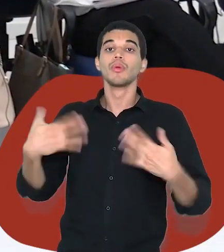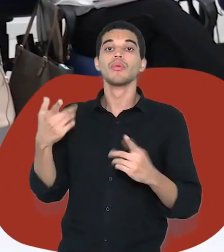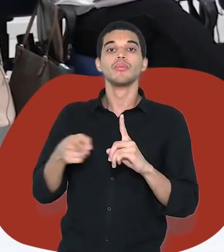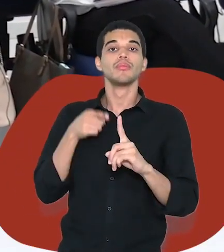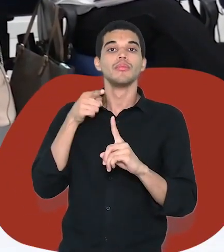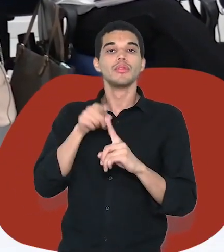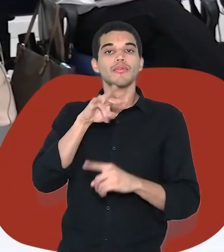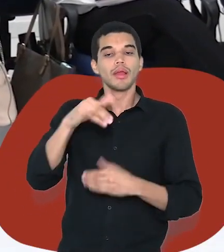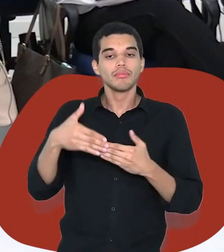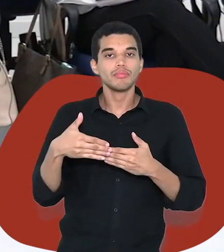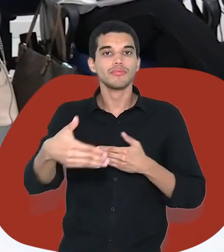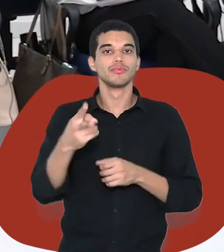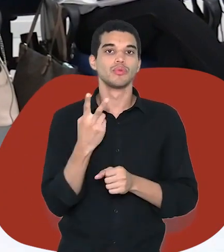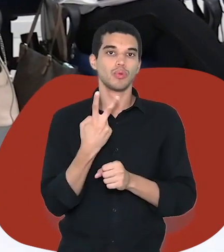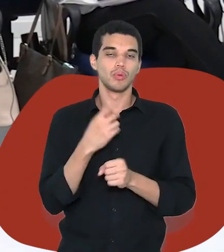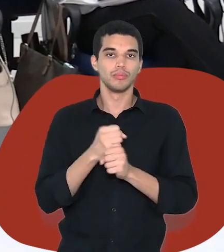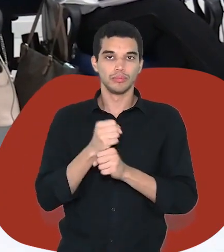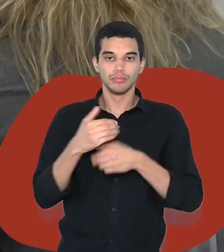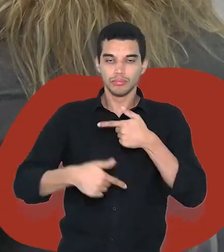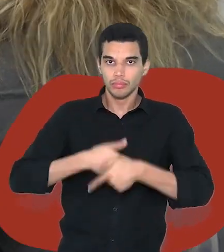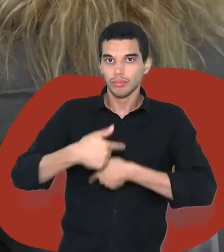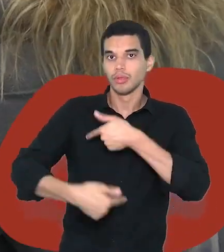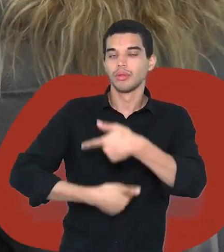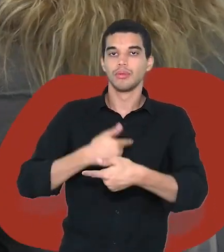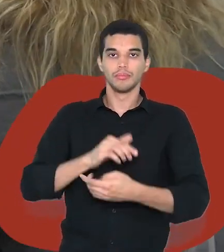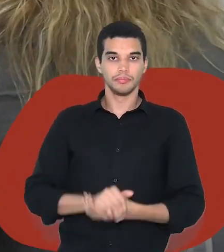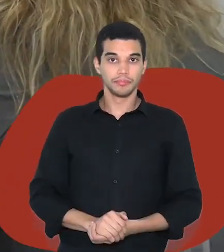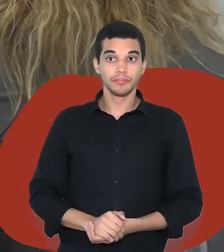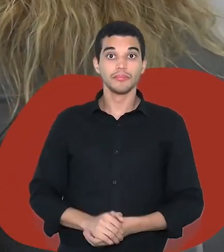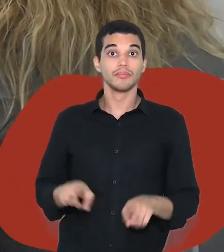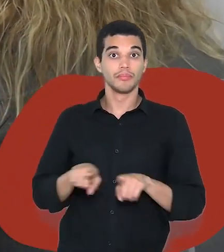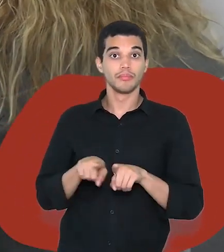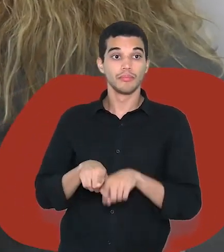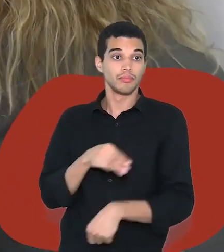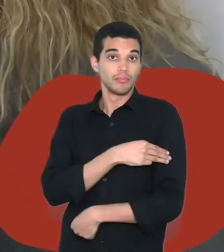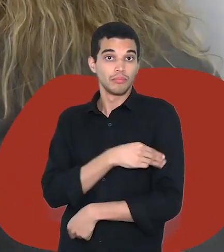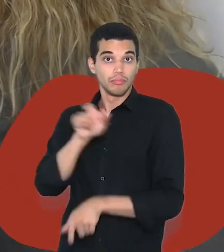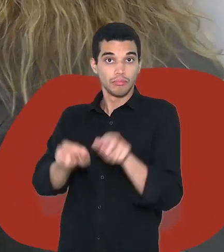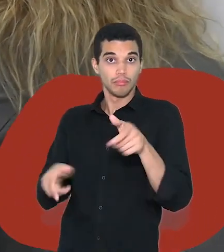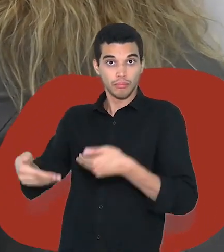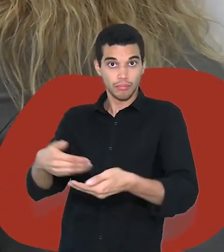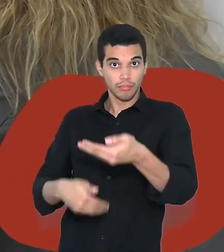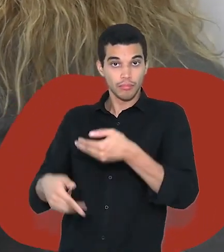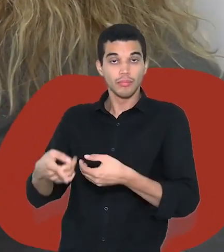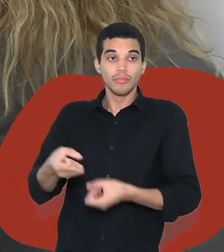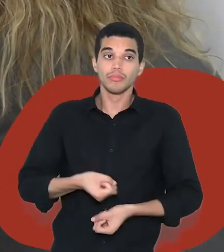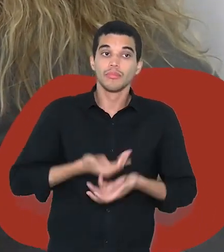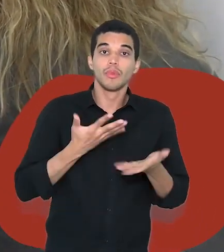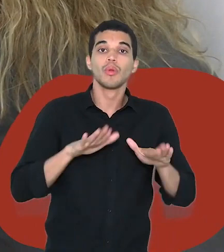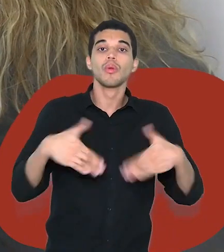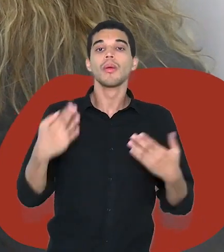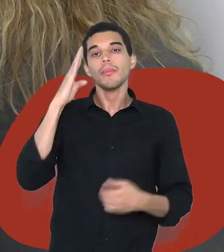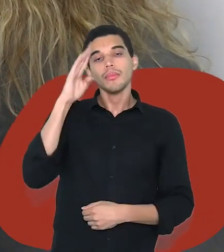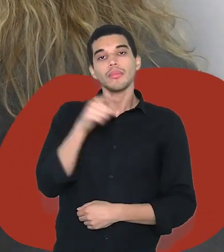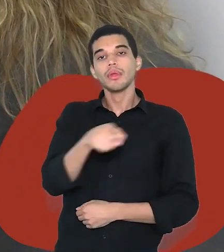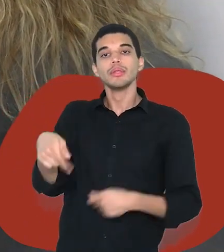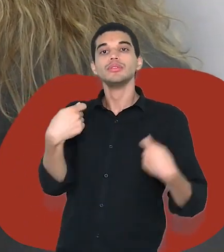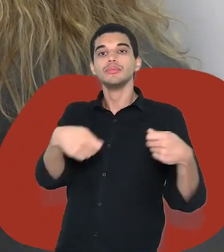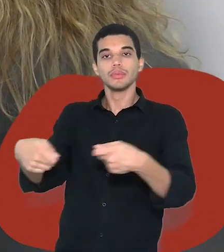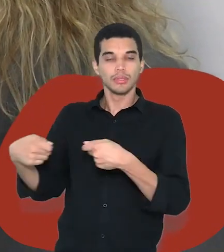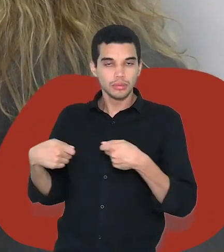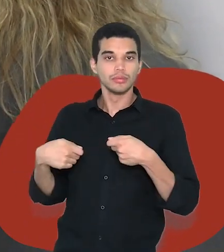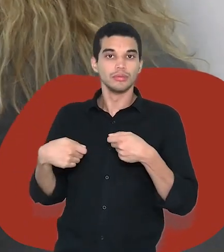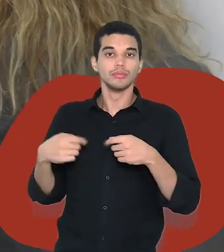as metas para a continuidade do biênio. Eles também expuseram suas maiores demandas, a médio e curto